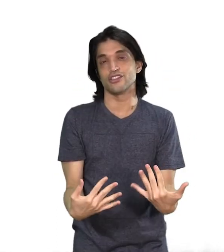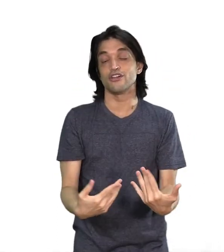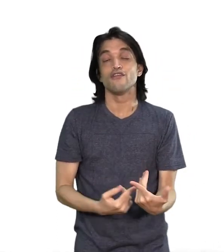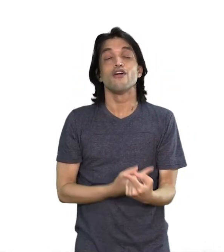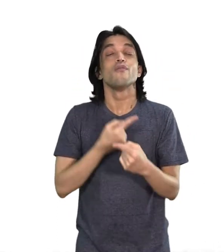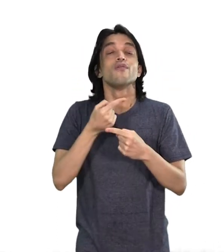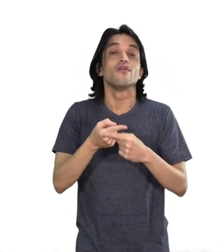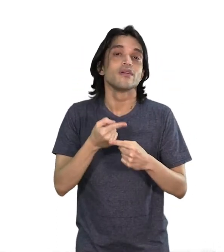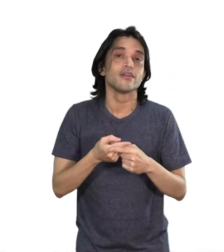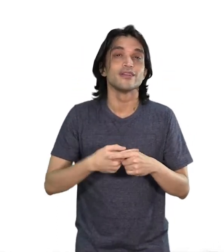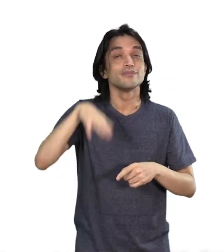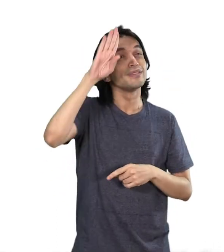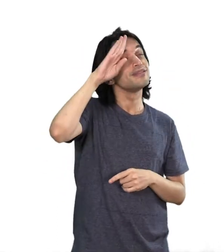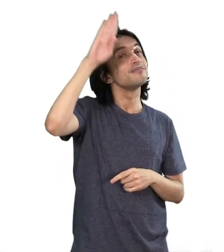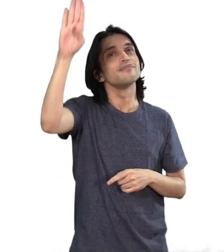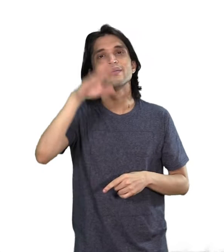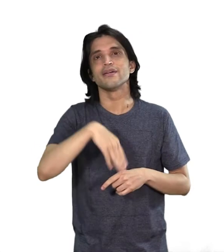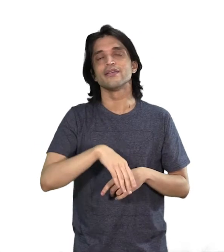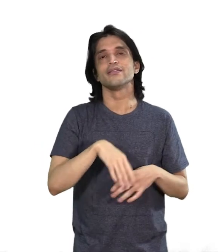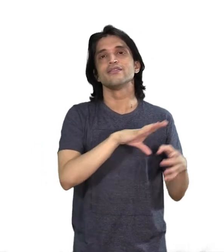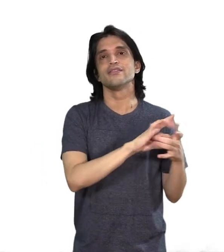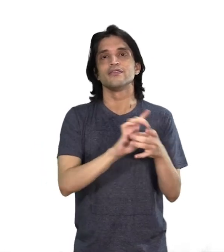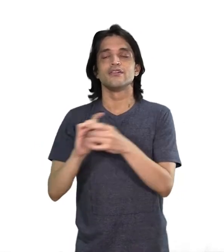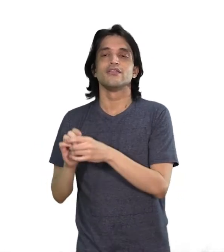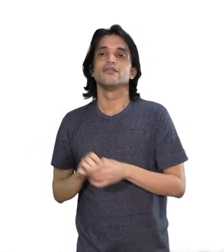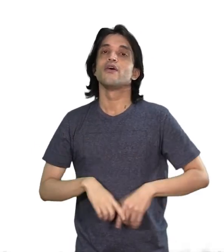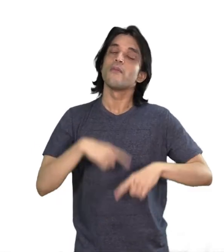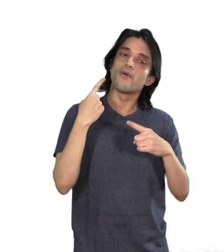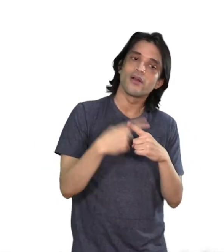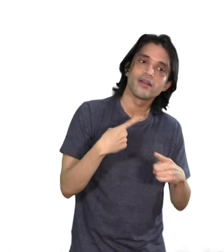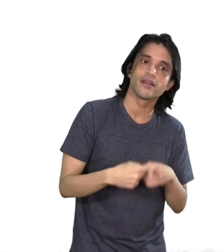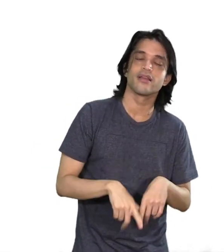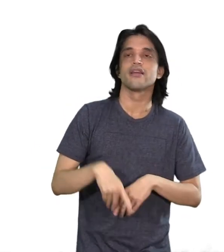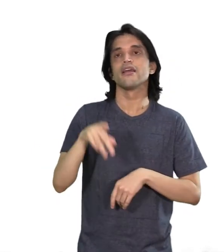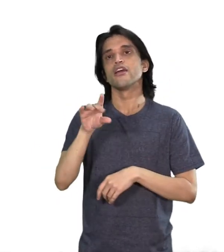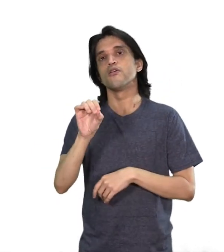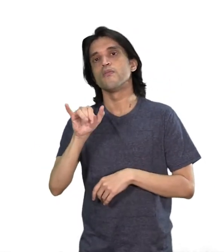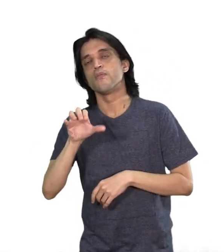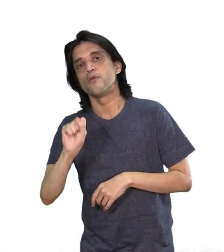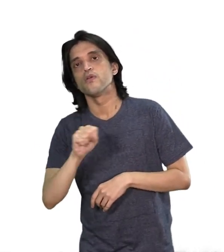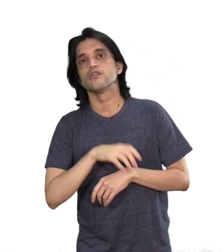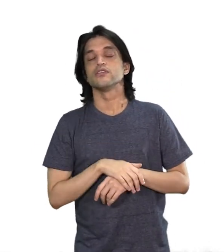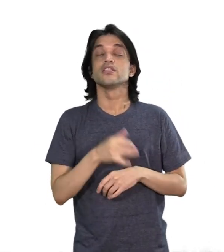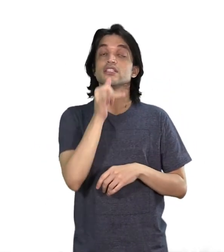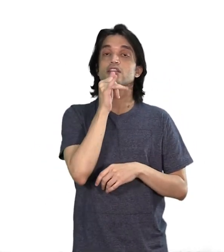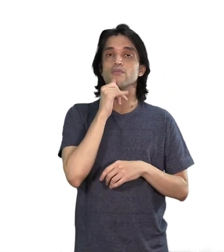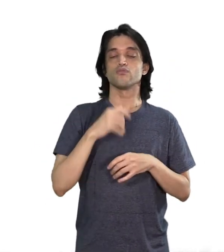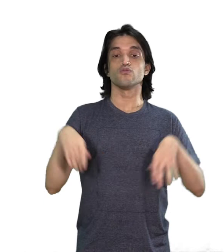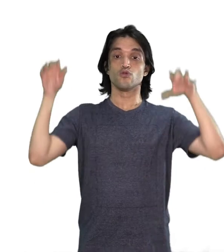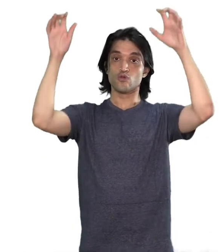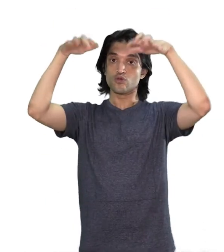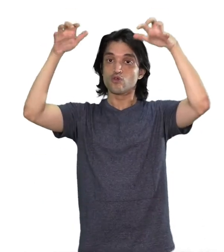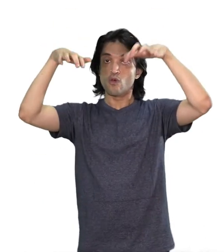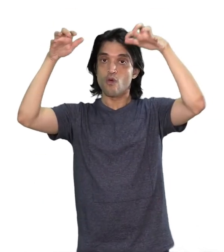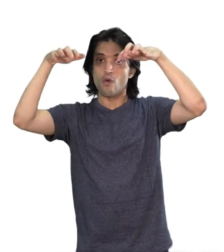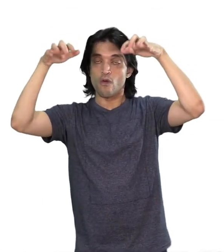conjunções explicativas: que, porque, pois, porquanto. Choveu durante a noite porque as ruas